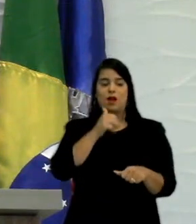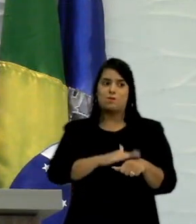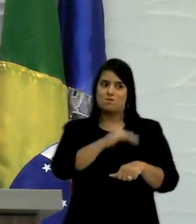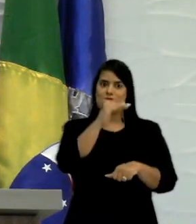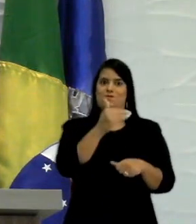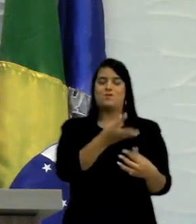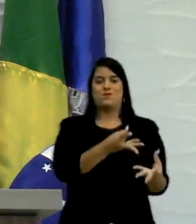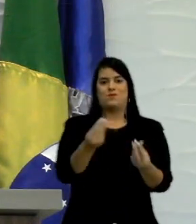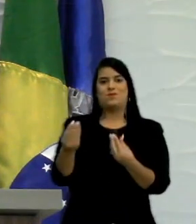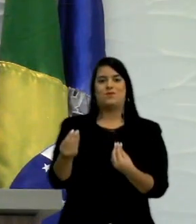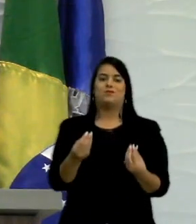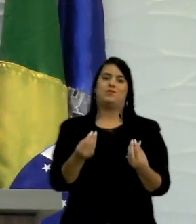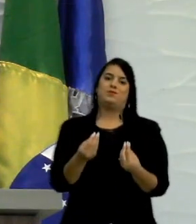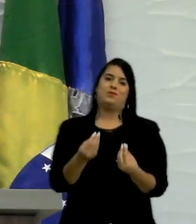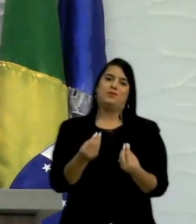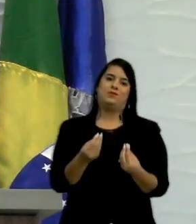cuidadosa.